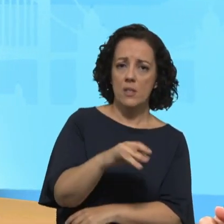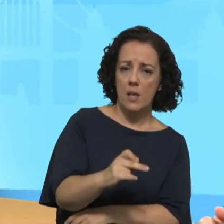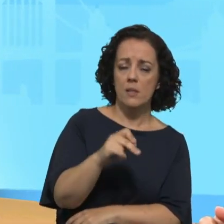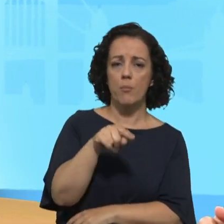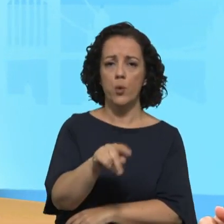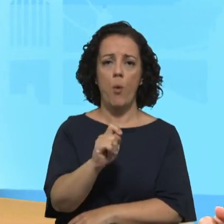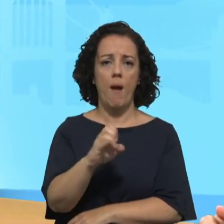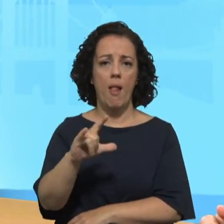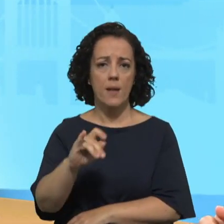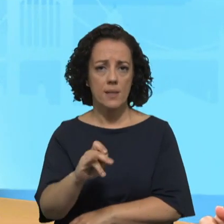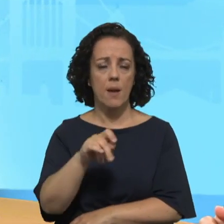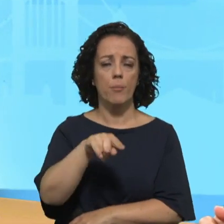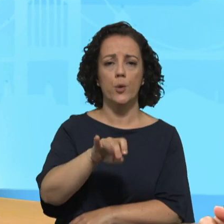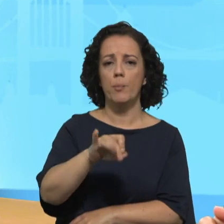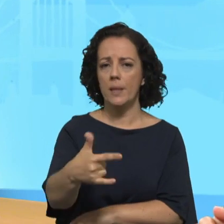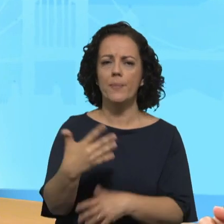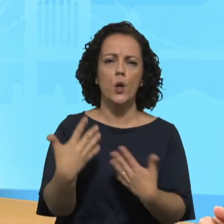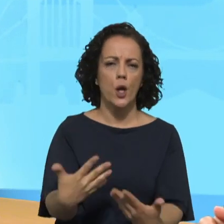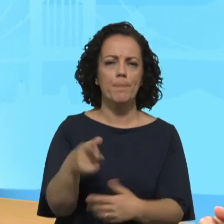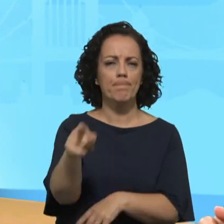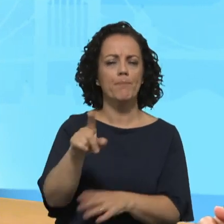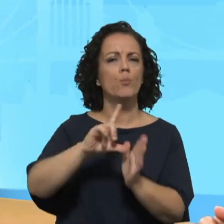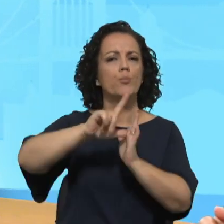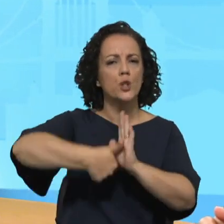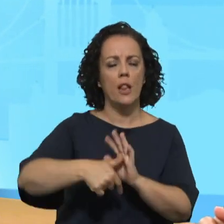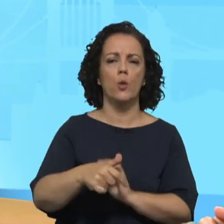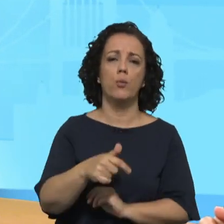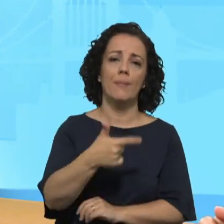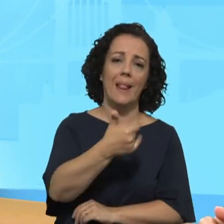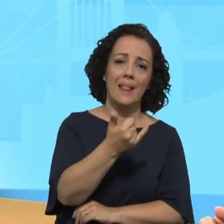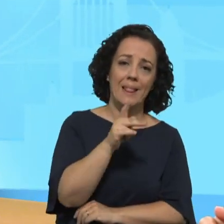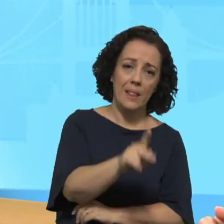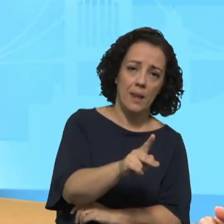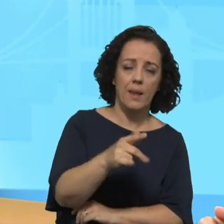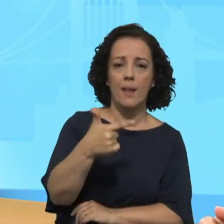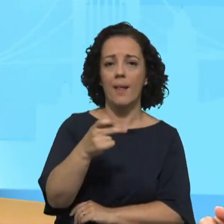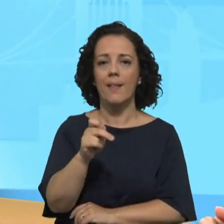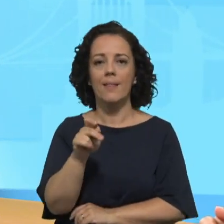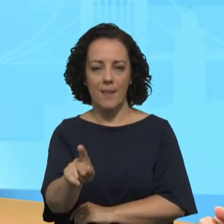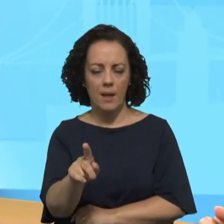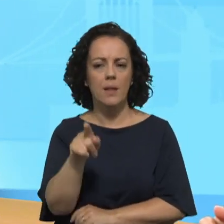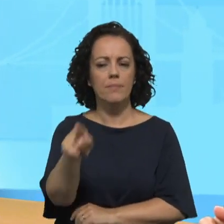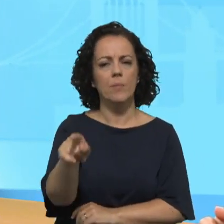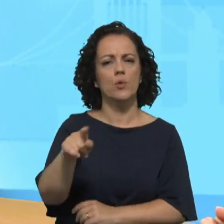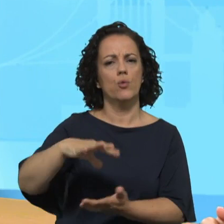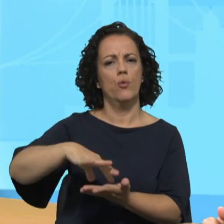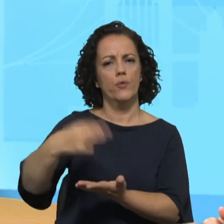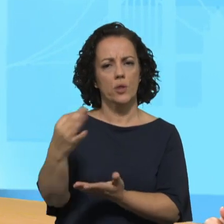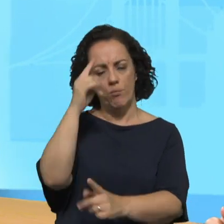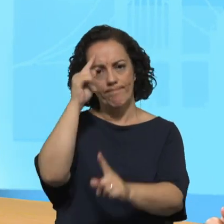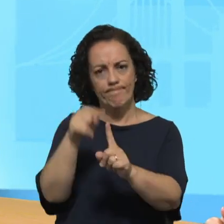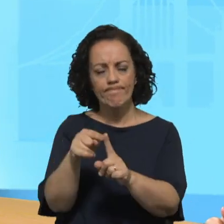agência.eclesia.pt. Agora, o projeto Tic-Tac, em que a Fundação Fé e Cooperação está inserida e pretende promover